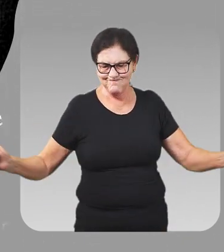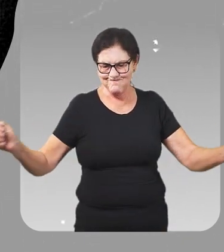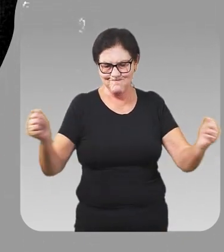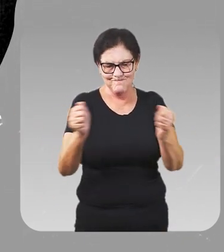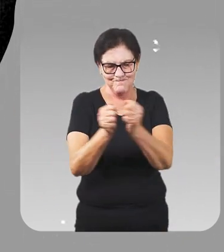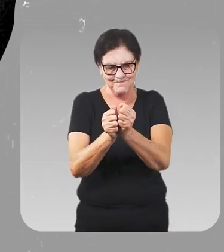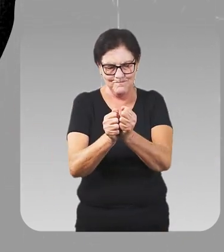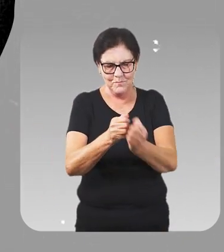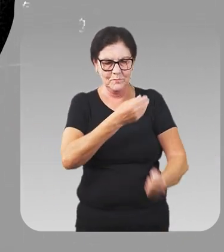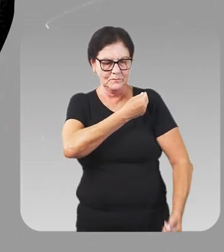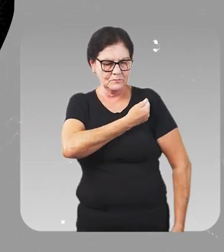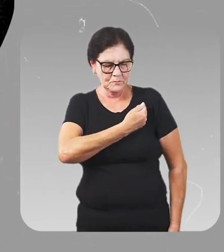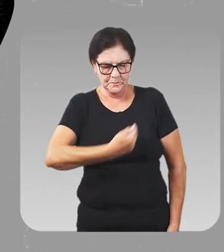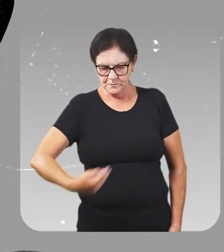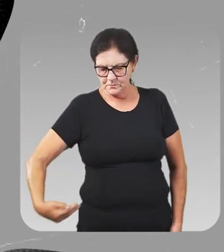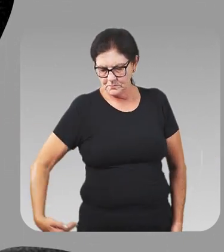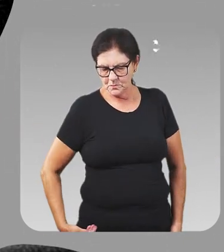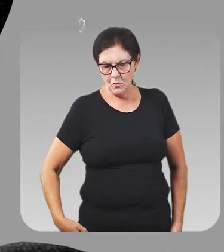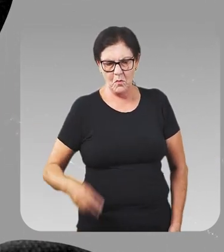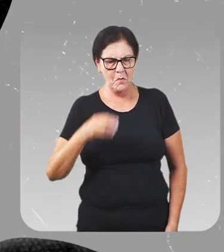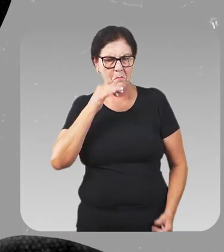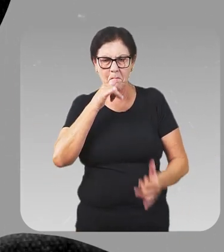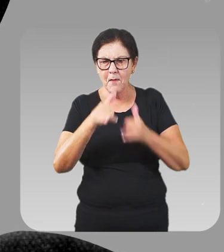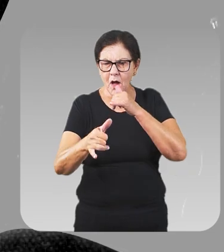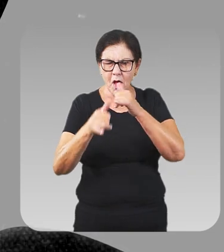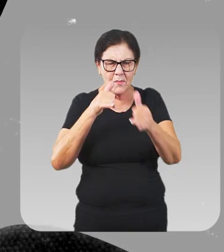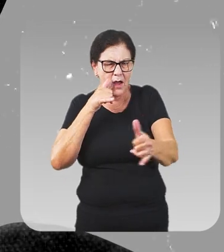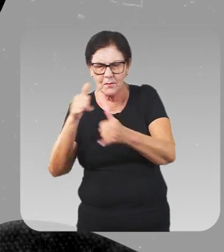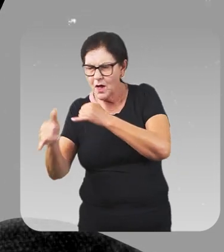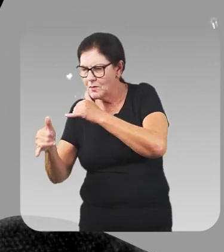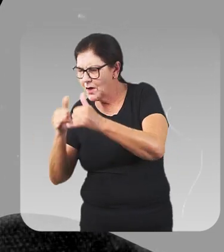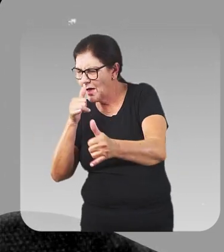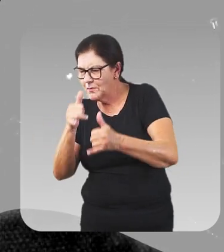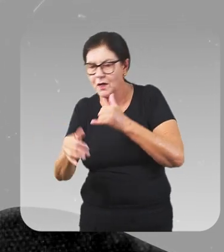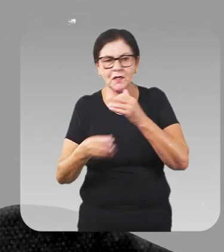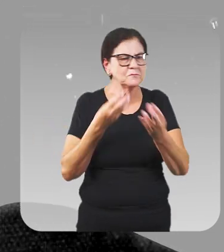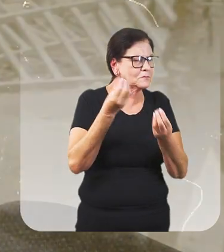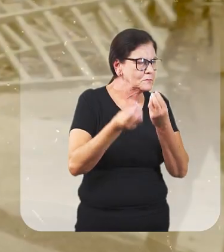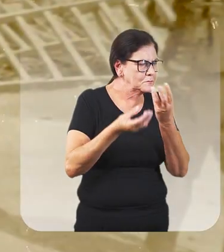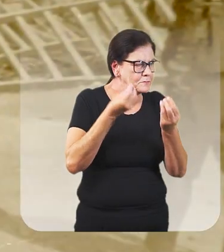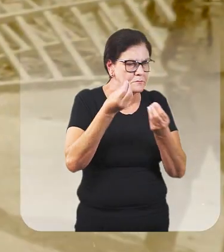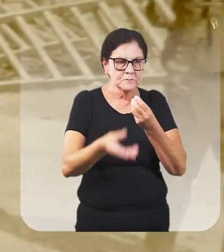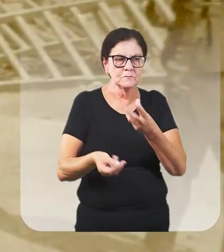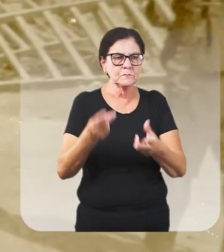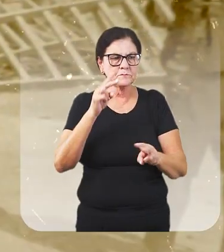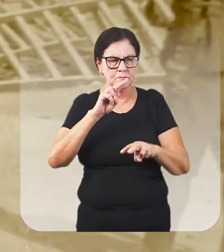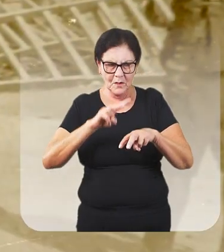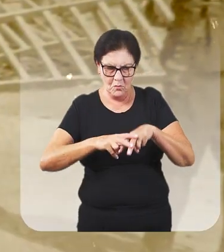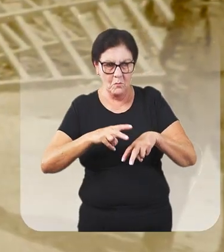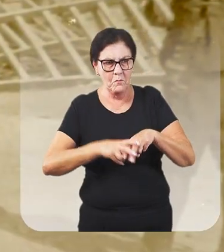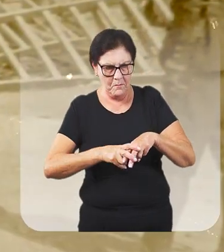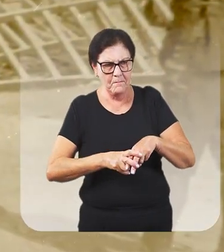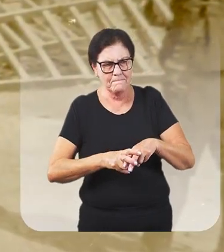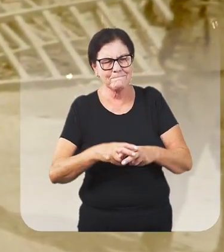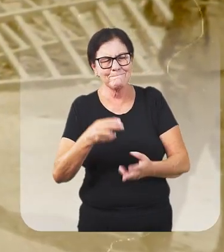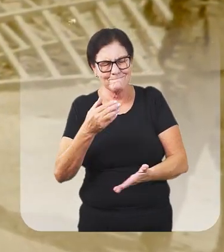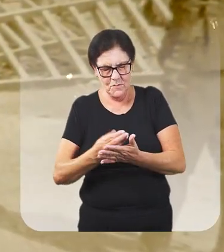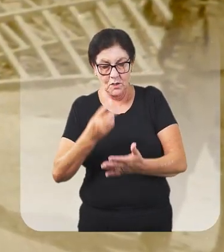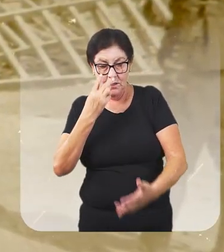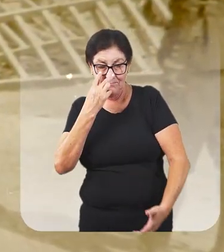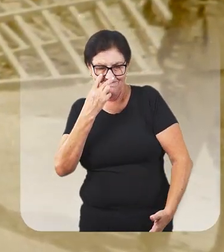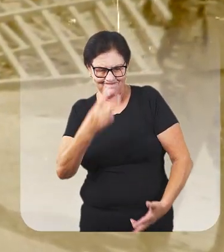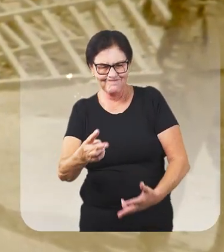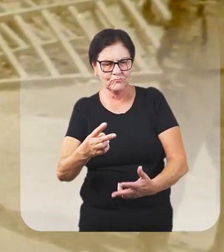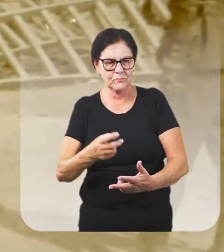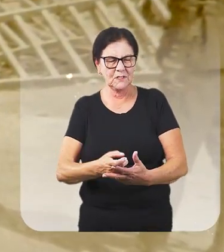pelo governo, após uma série de críticas públicas ao presidente Epitácio Pessoa. A prisão de Hermes da Fonseca foi vista